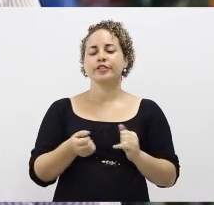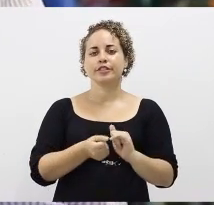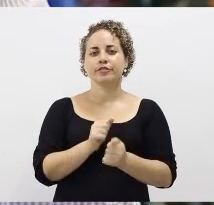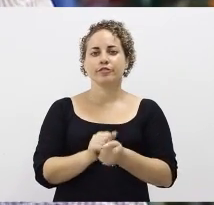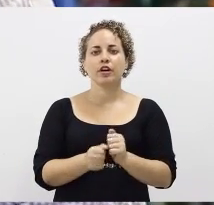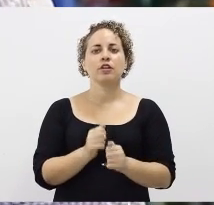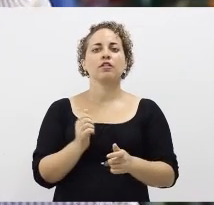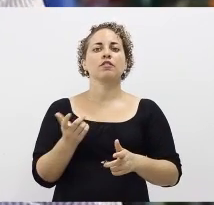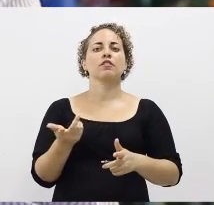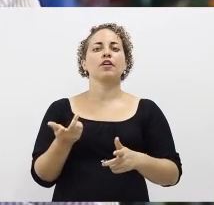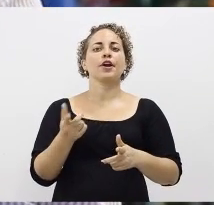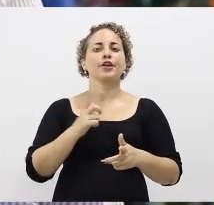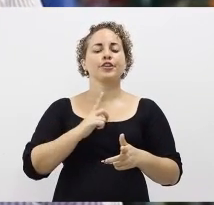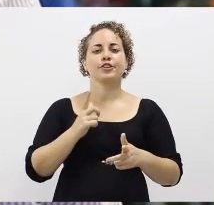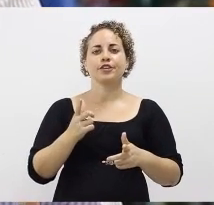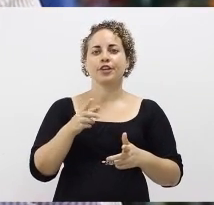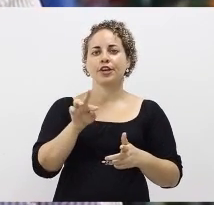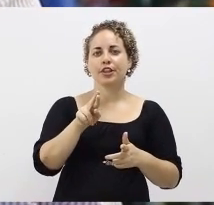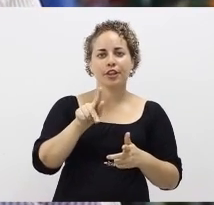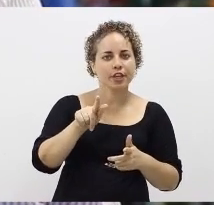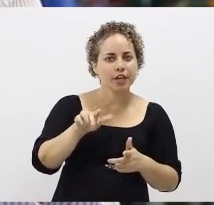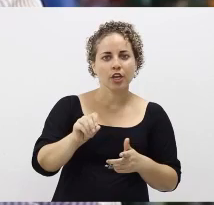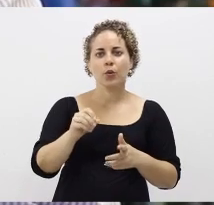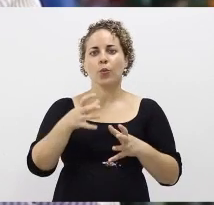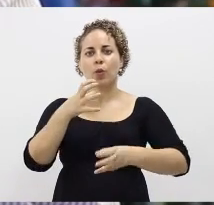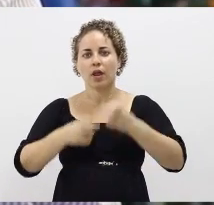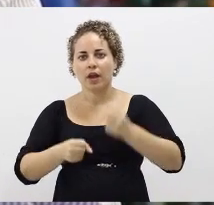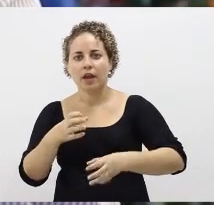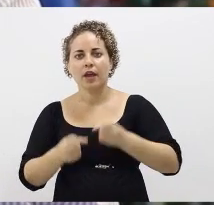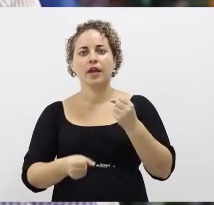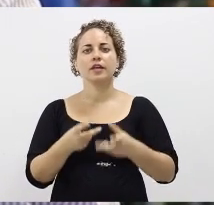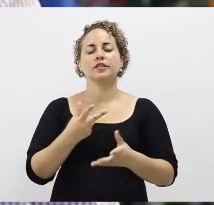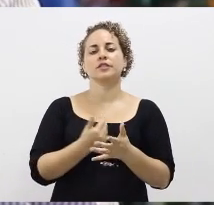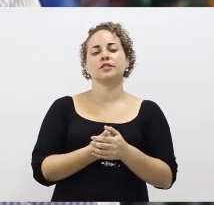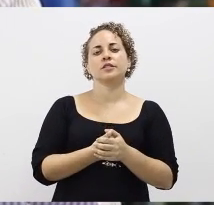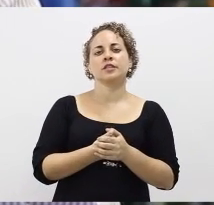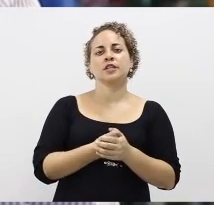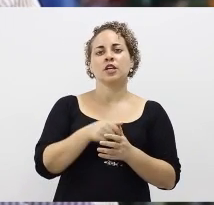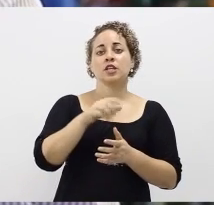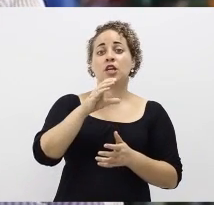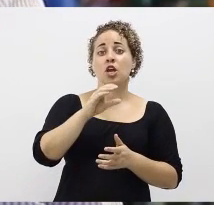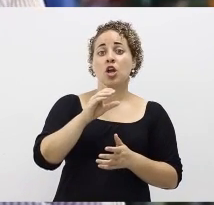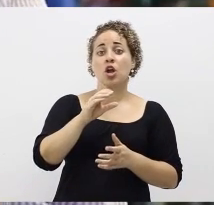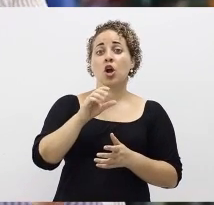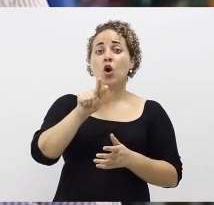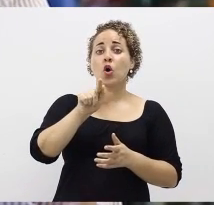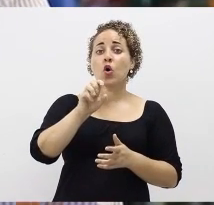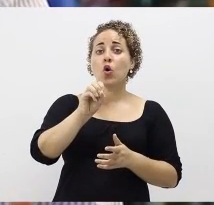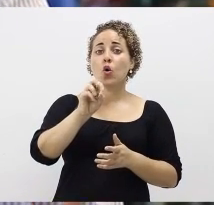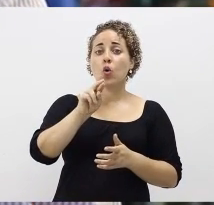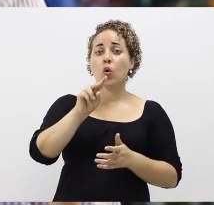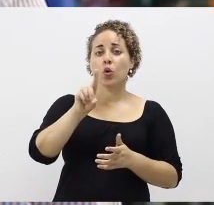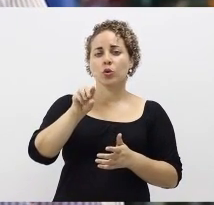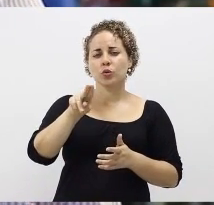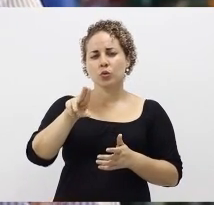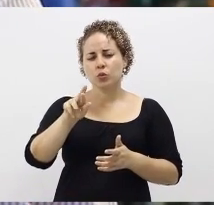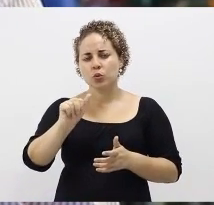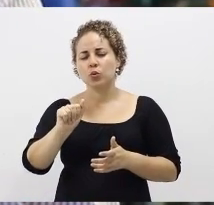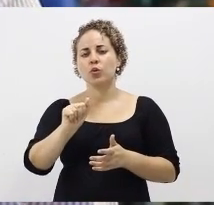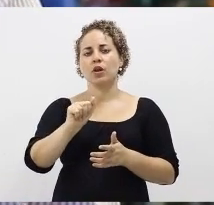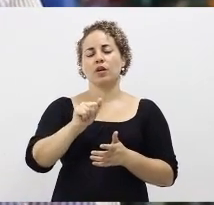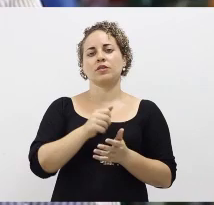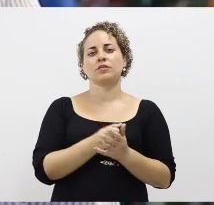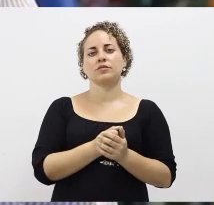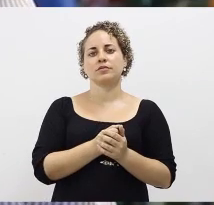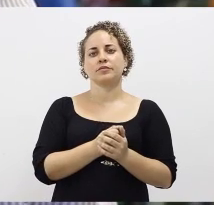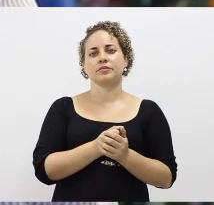trigo, de leite, de sal, de gordura vegetal hidrogenada, para poder fabricar